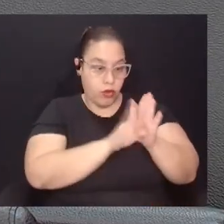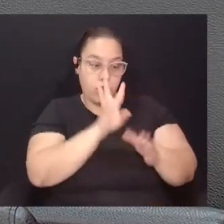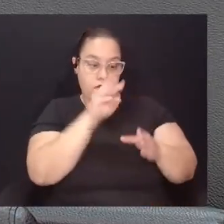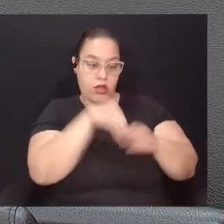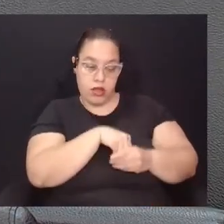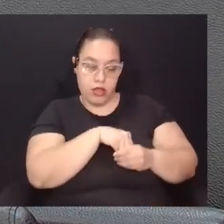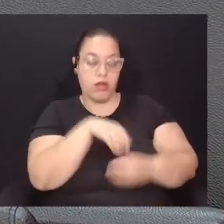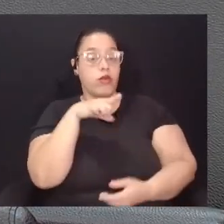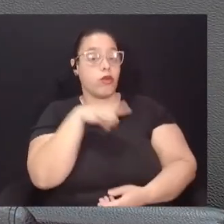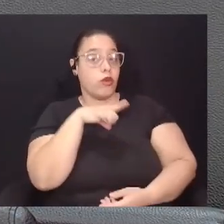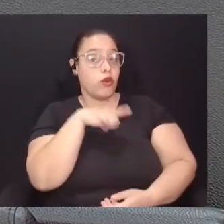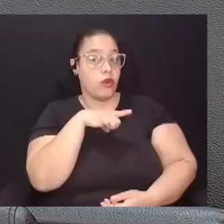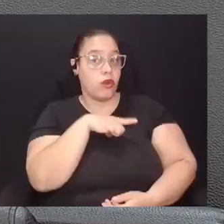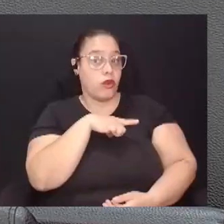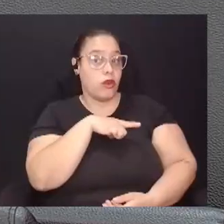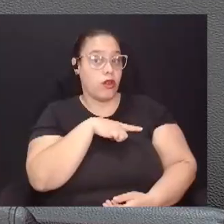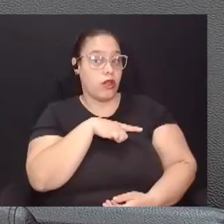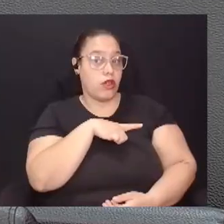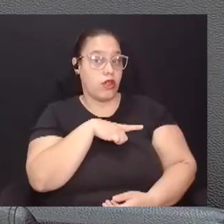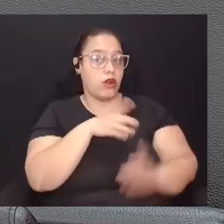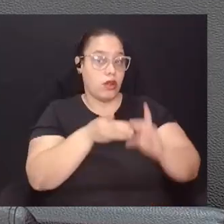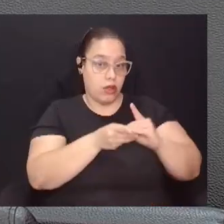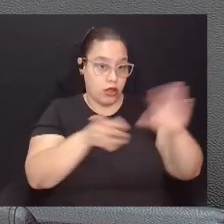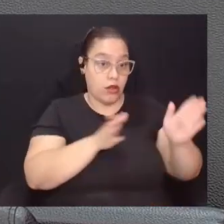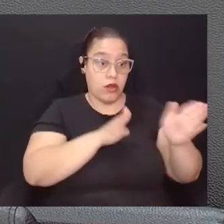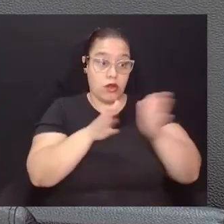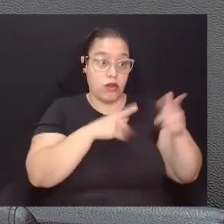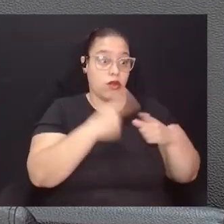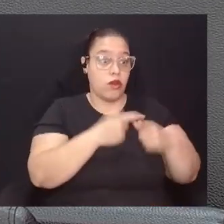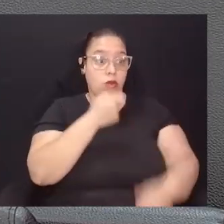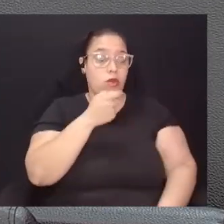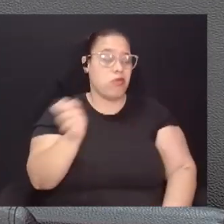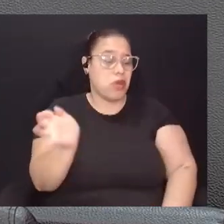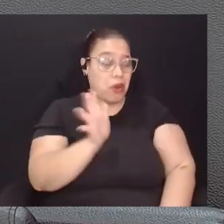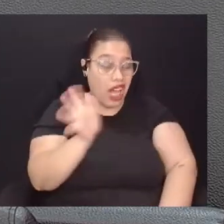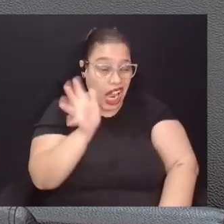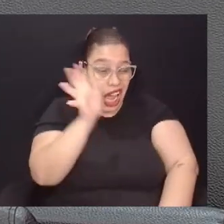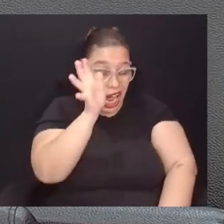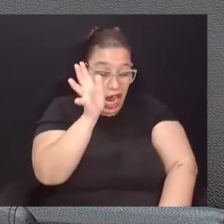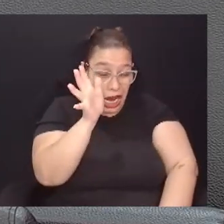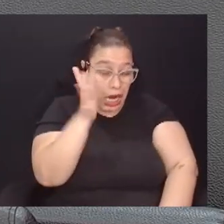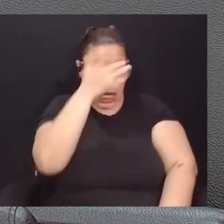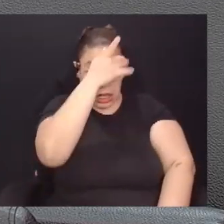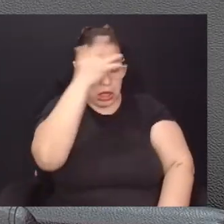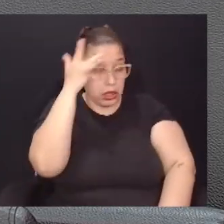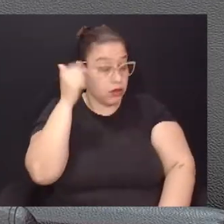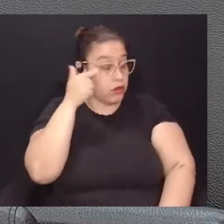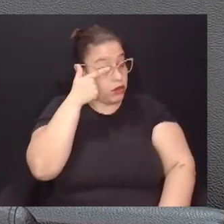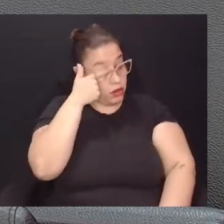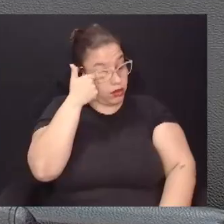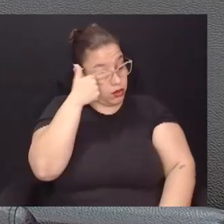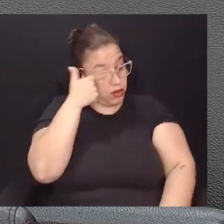projetos aqui dentro é para que tenha a maior democratização do acesso, porque o medicamento é muito caro. Então, as